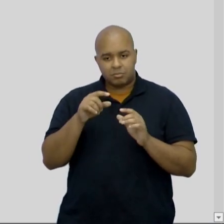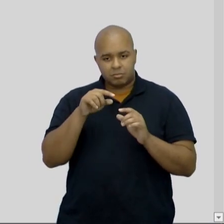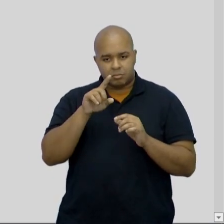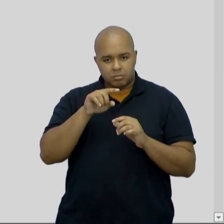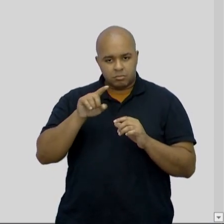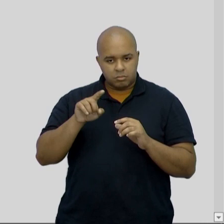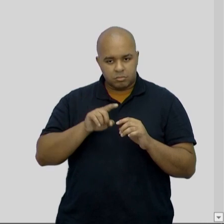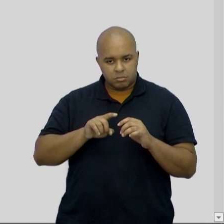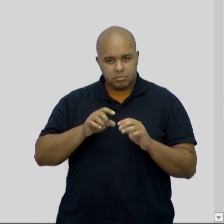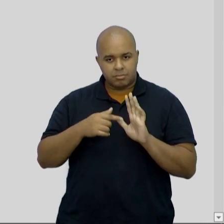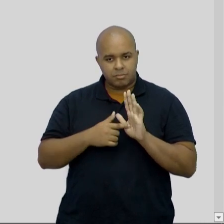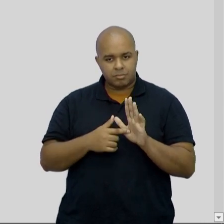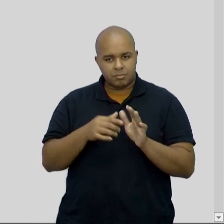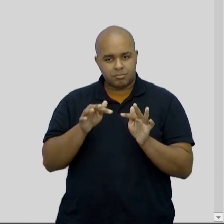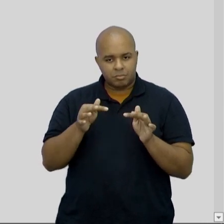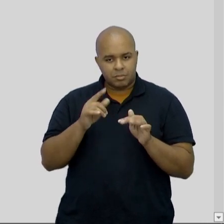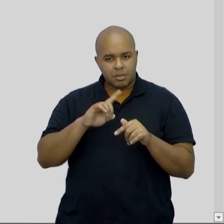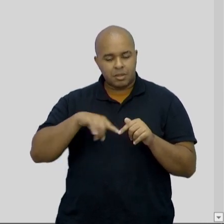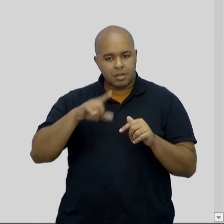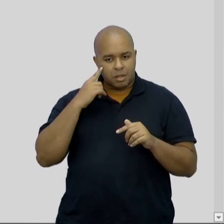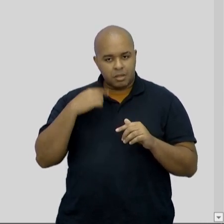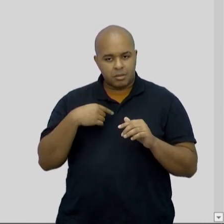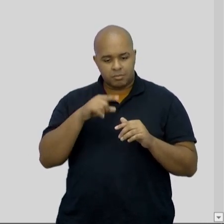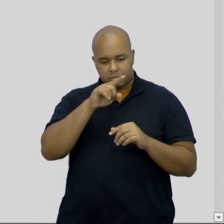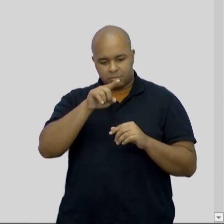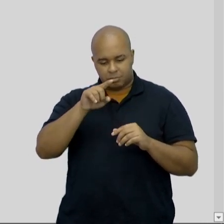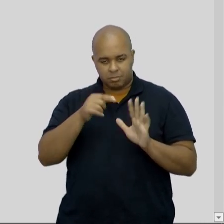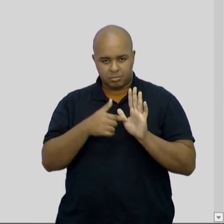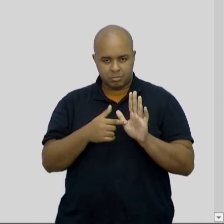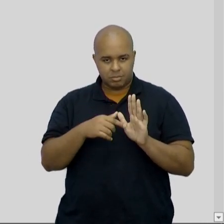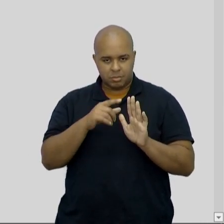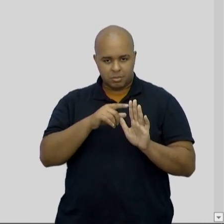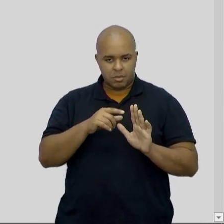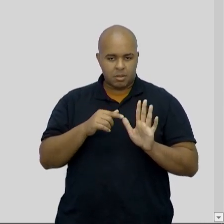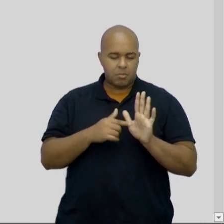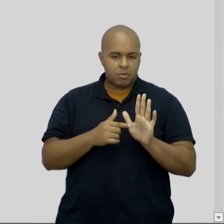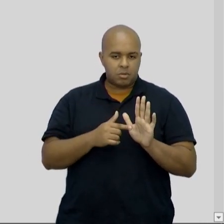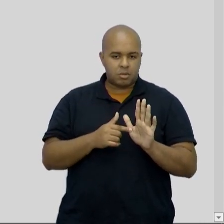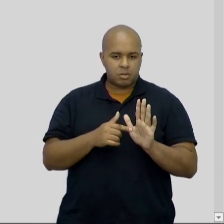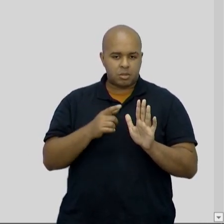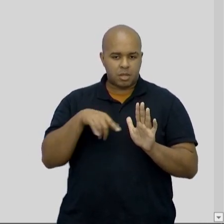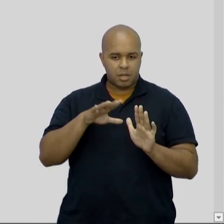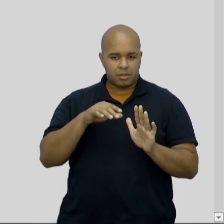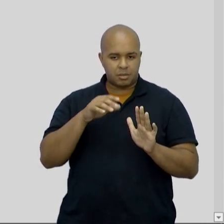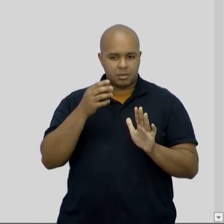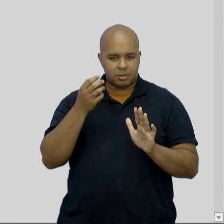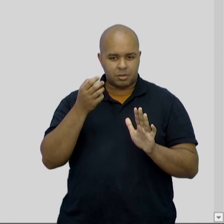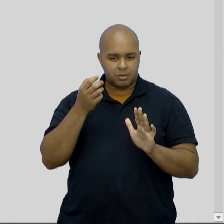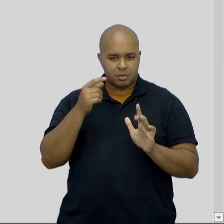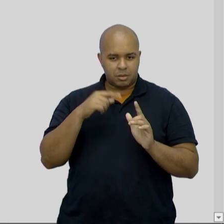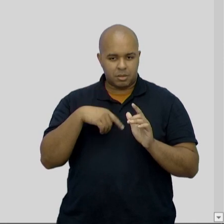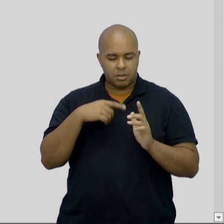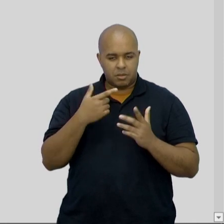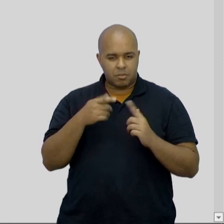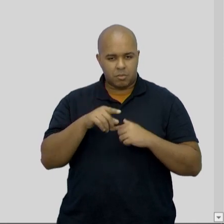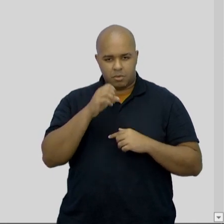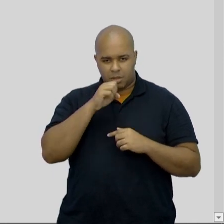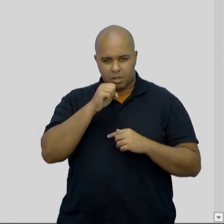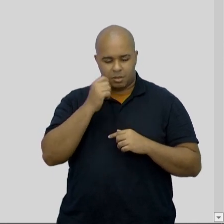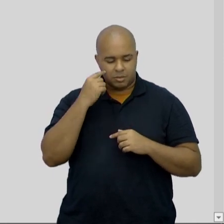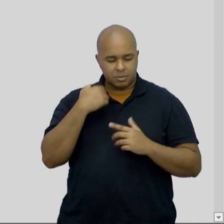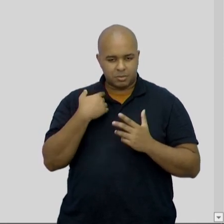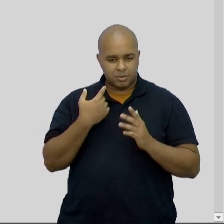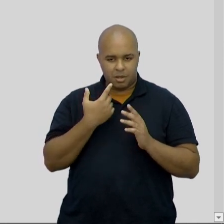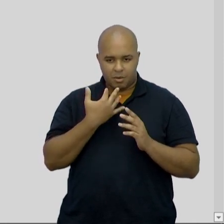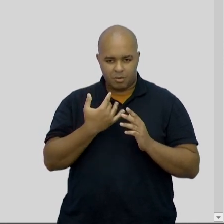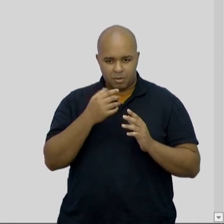para exemplificar. E aqui nós estamos mostrando na parte laranja, que está com o mouse em cima, nós